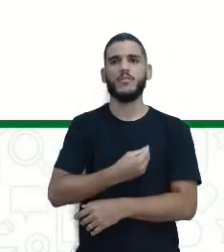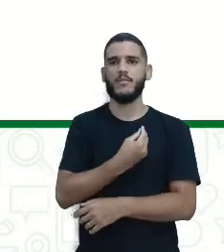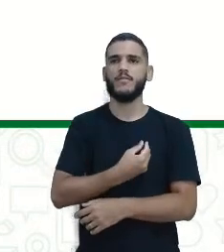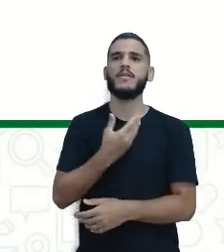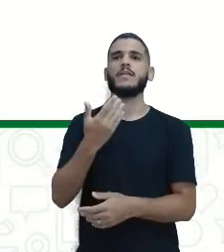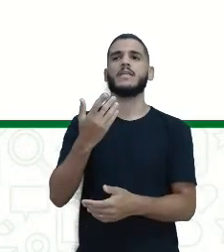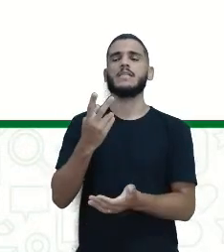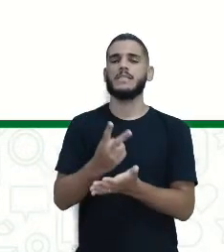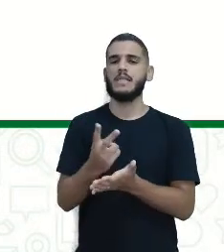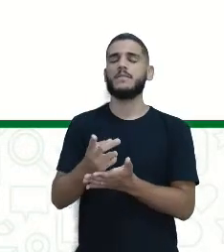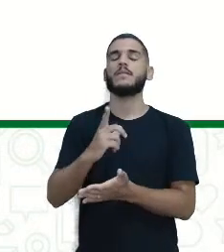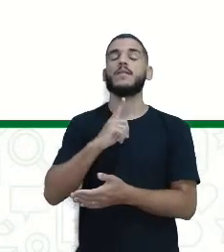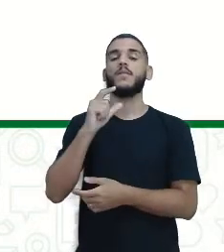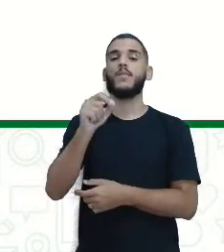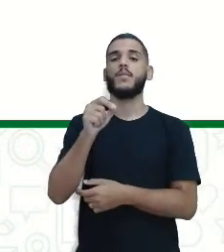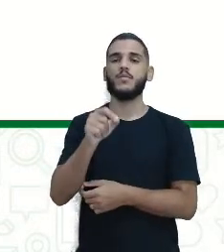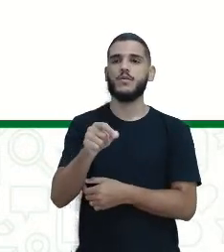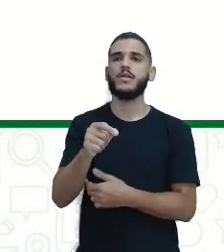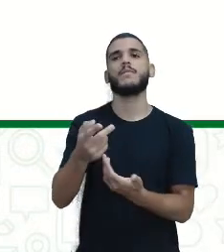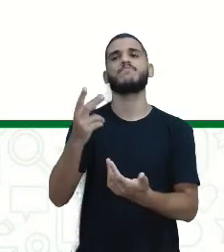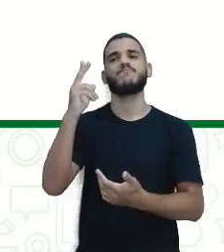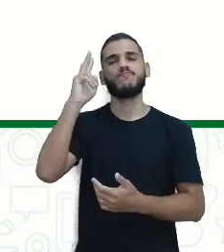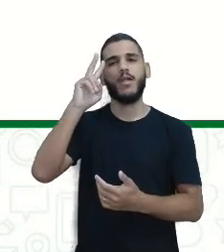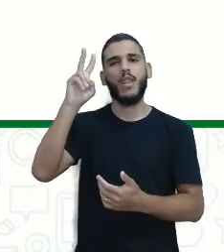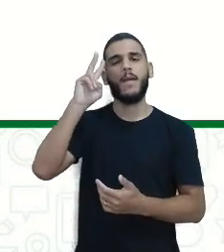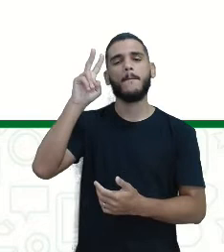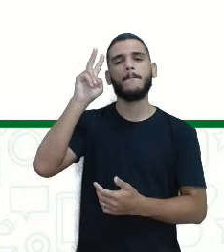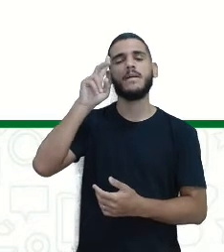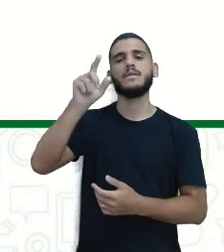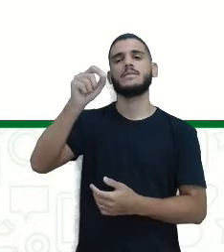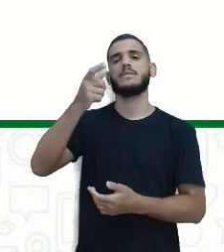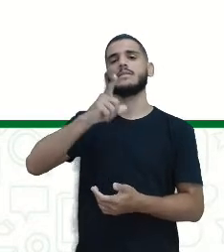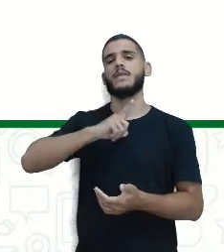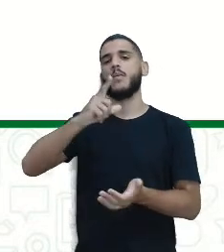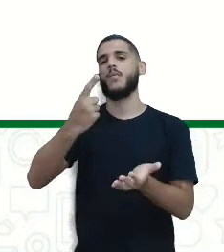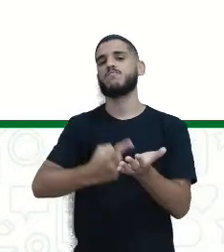lembranças, tendo o compromisso de dizer a verdade. Notaram